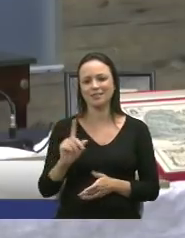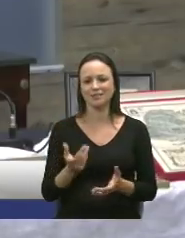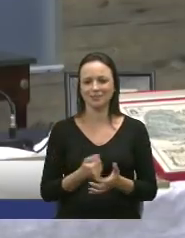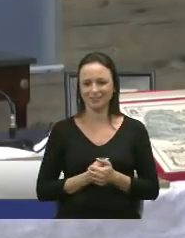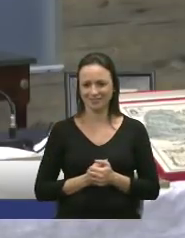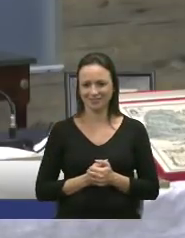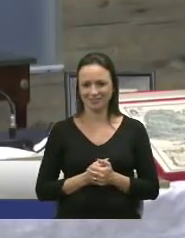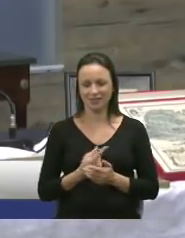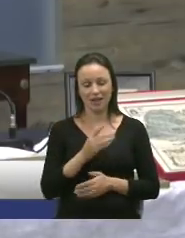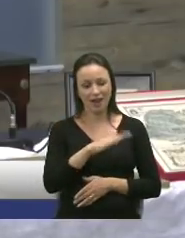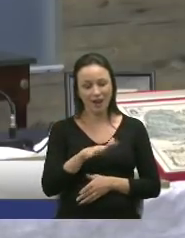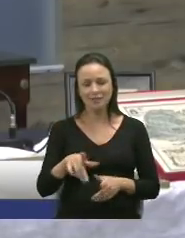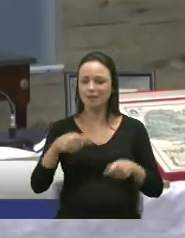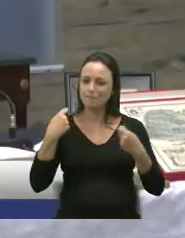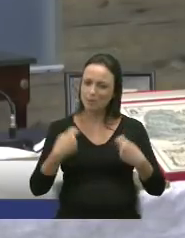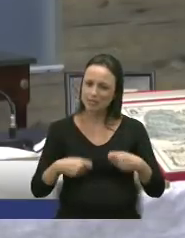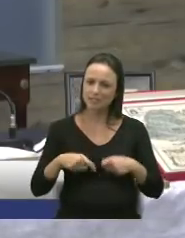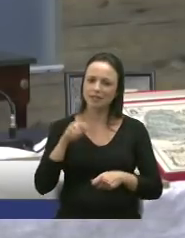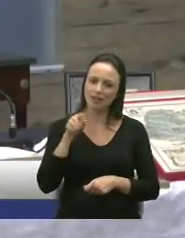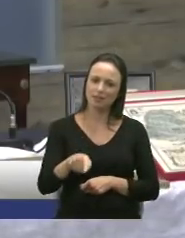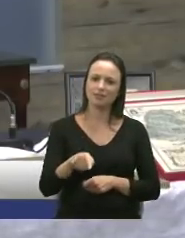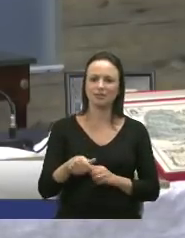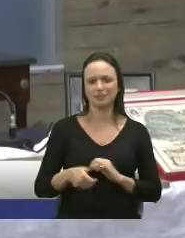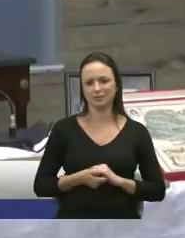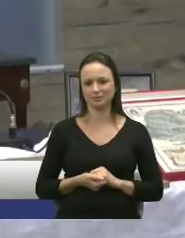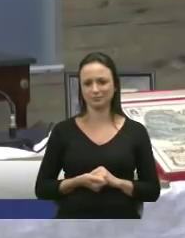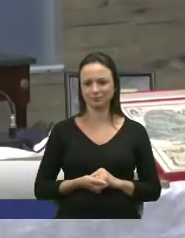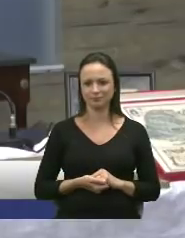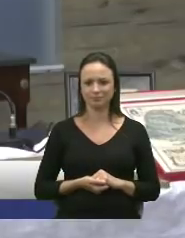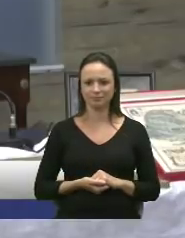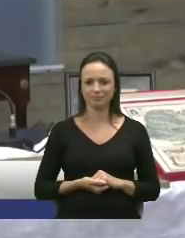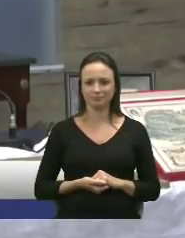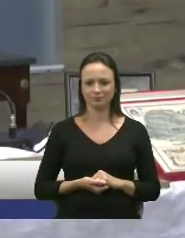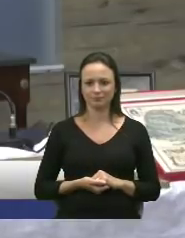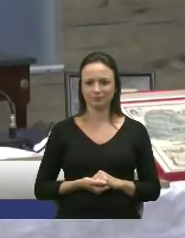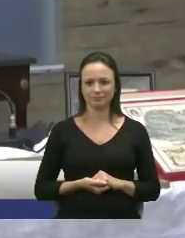que essa molecada precisa disso. É disso.